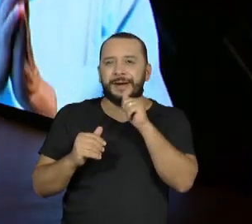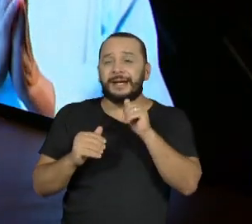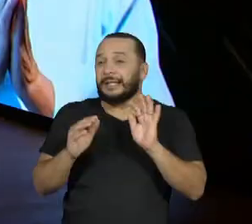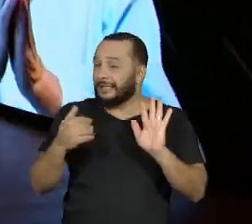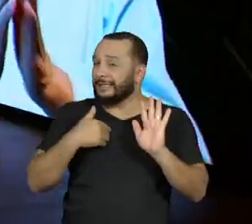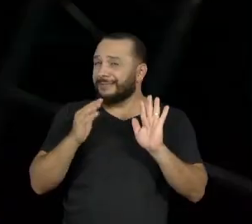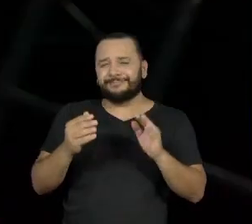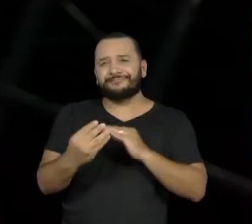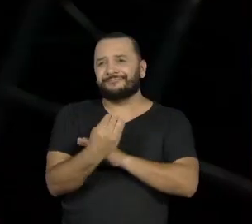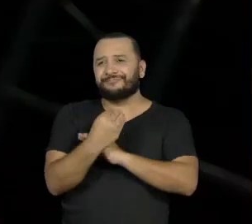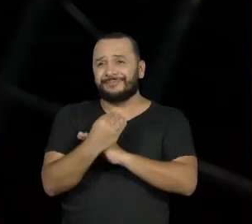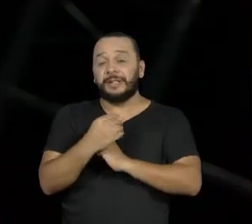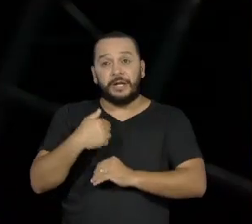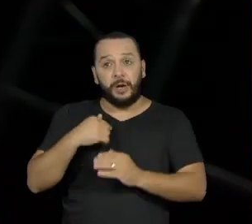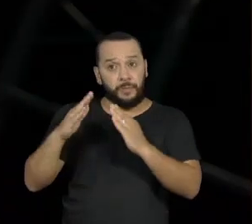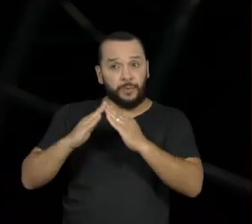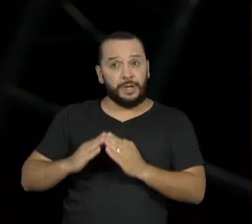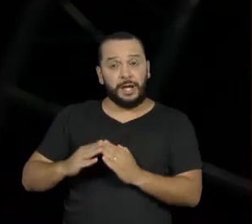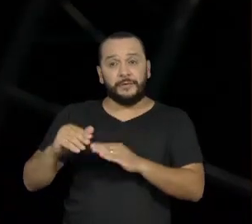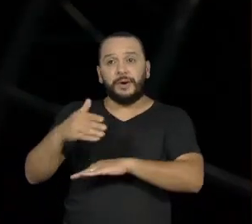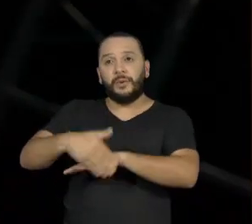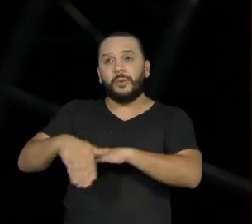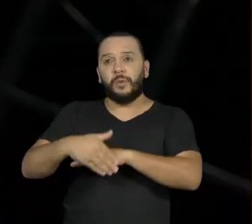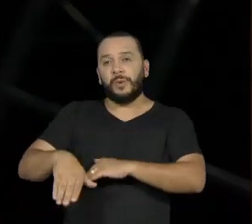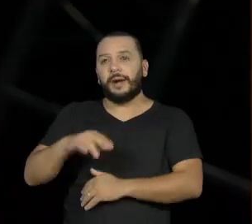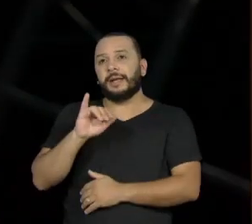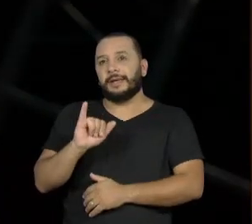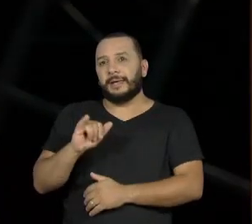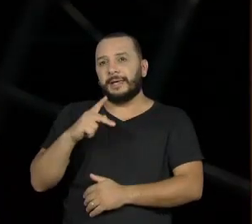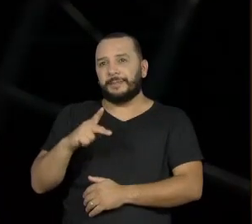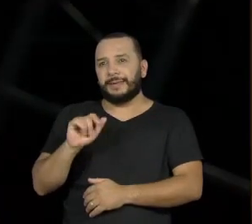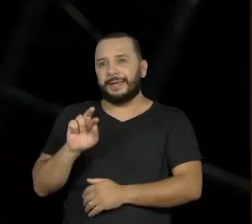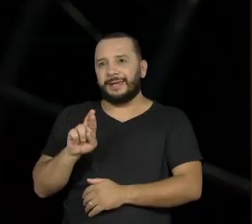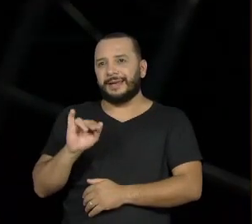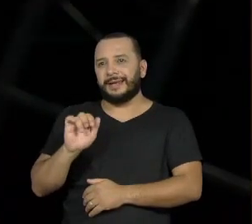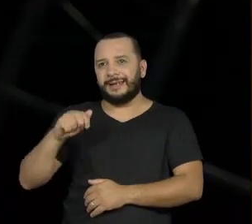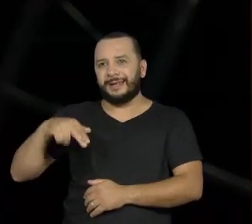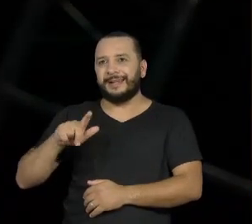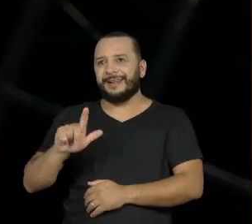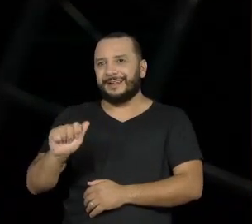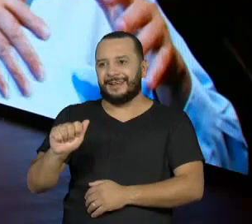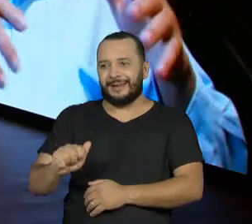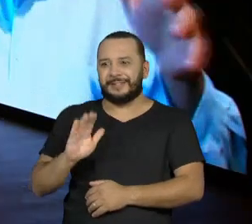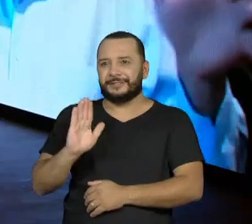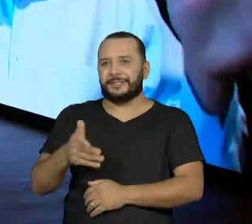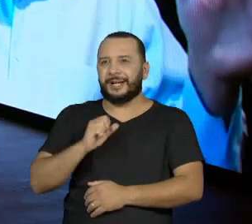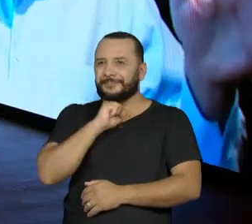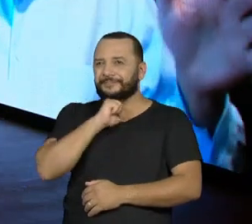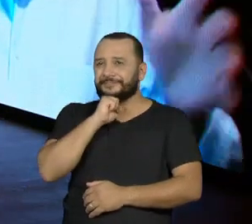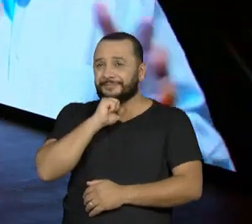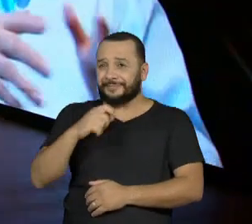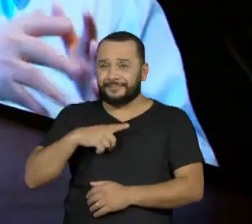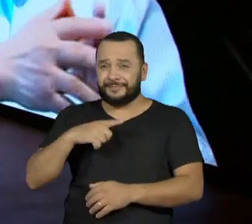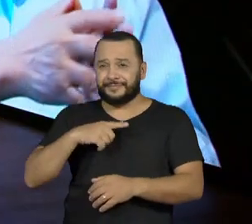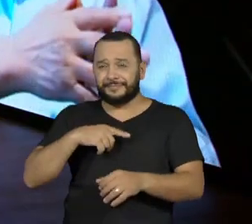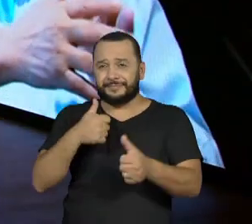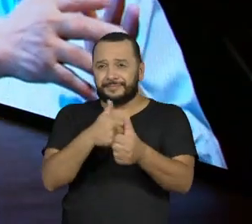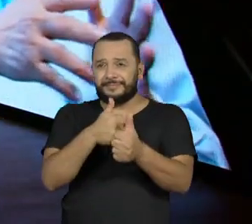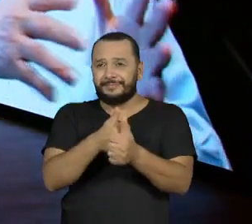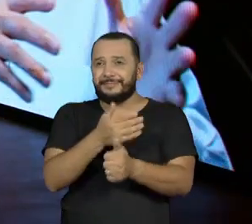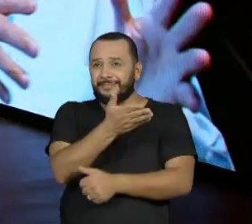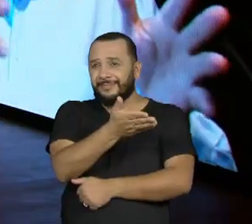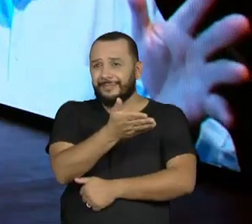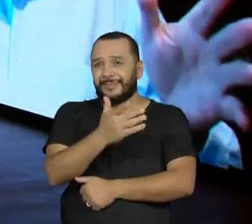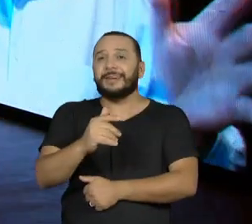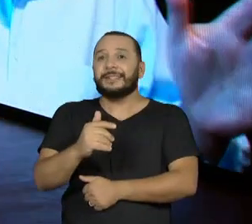Ipiranga, ainda quando eu estava lá era de terra. Em 2 quarteirões, estava toda